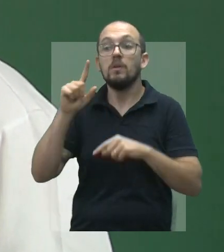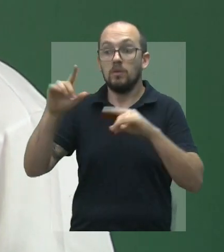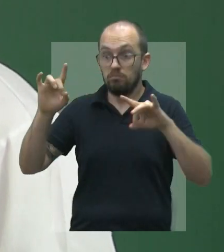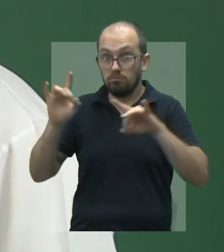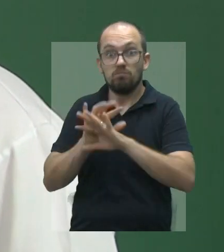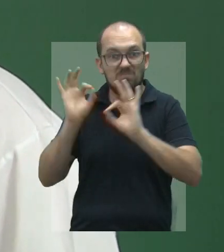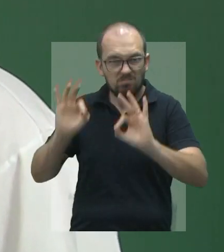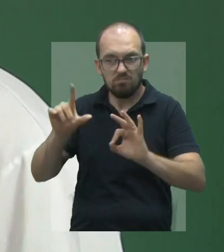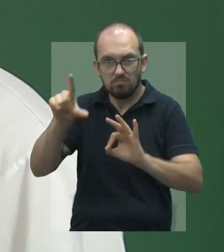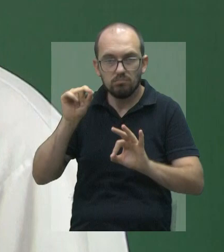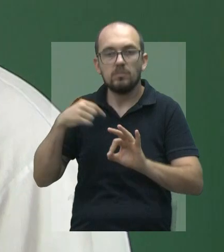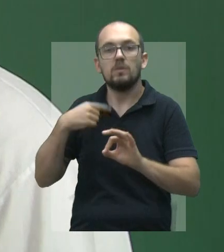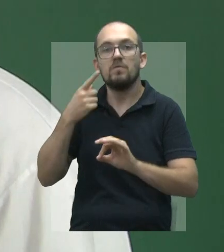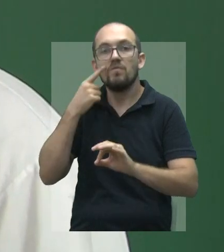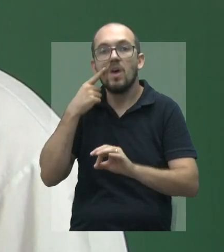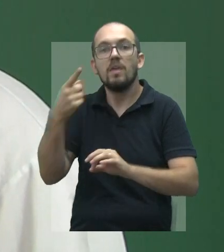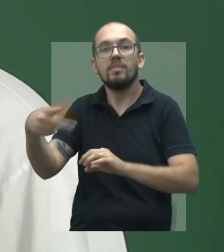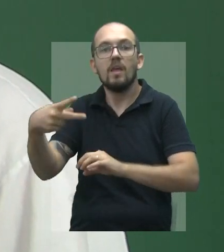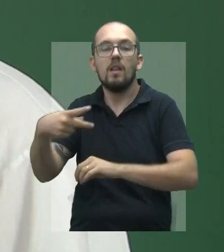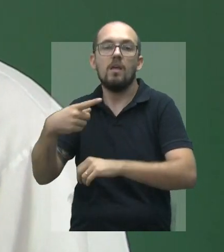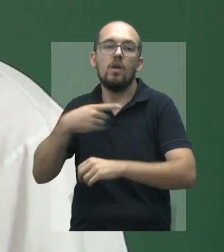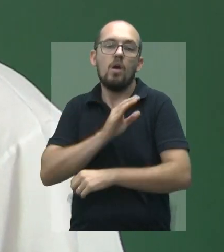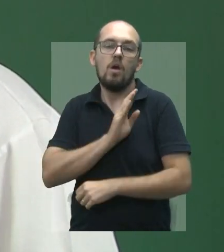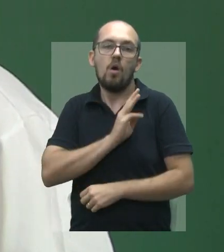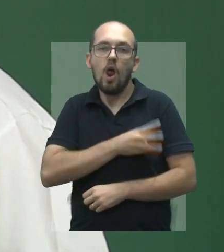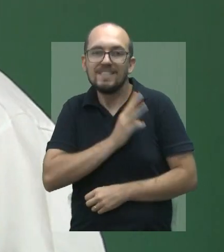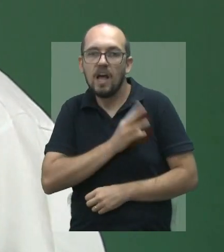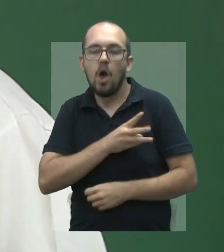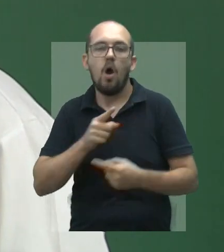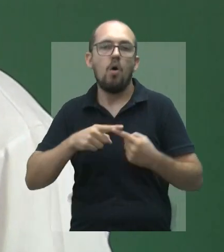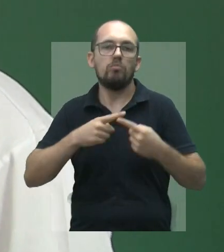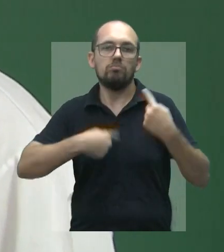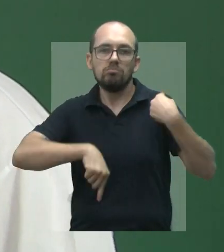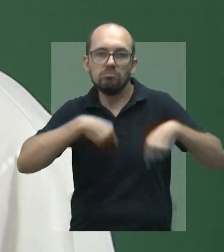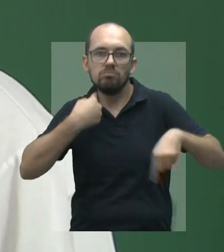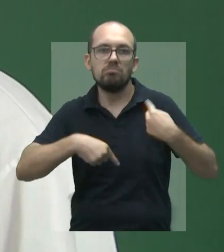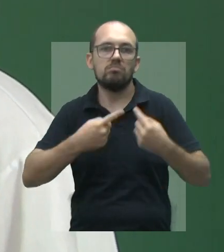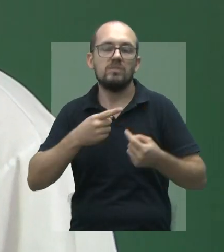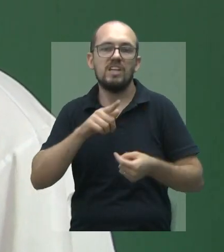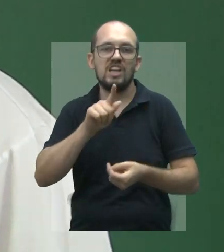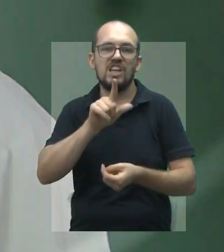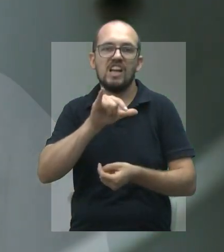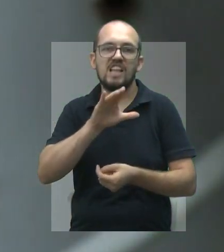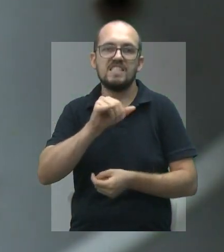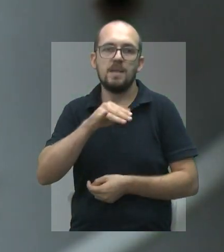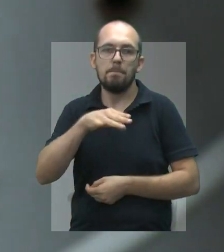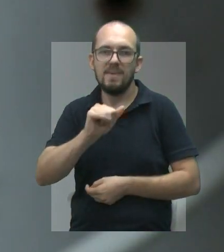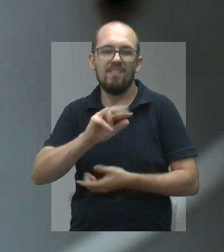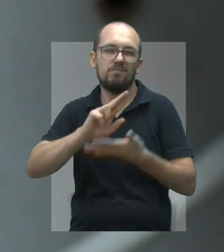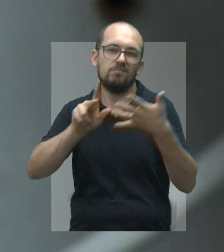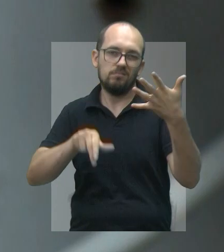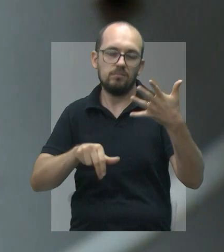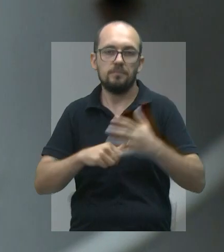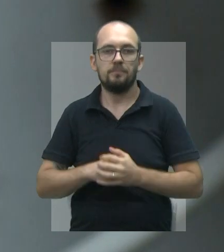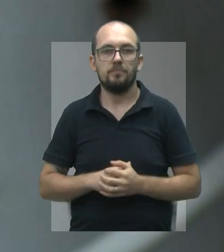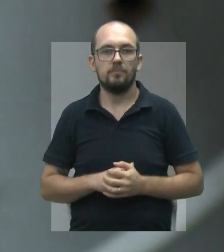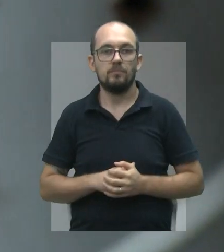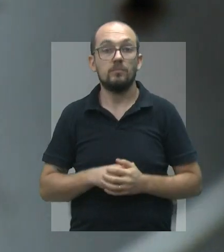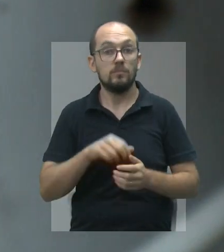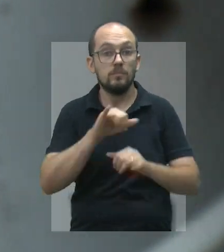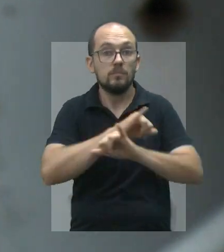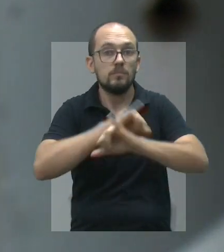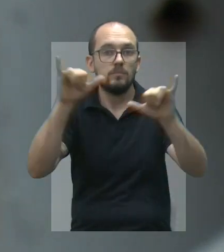gratuitamente colesterol, glicemia, marcadores de sangue de resposta imunológica. Os interessados em participar